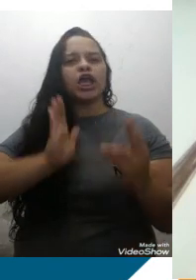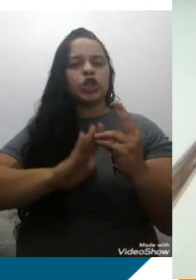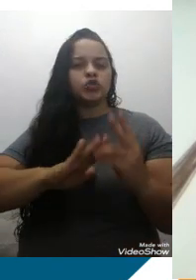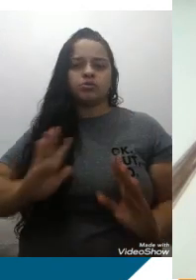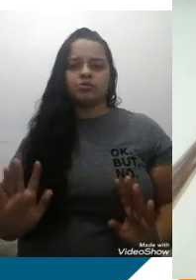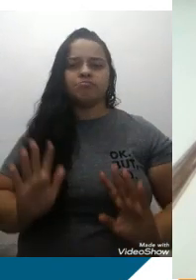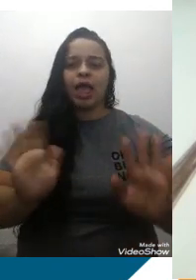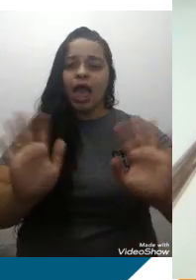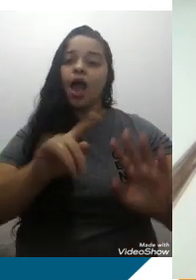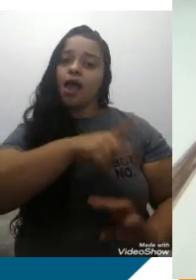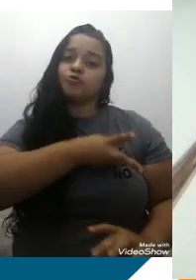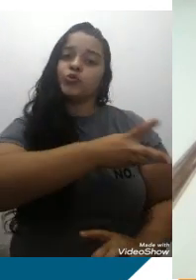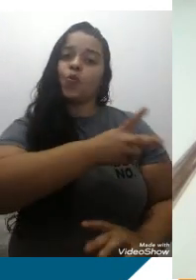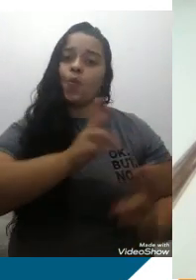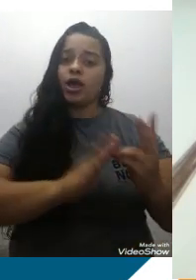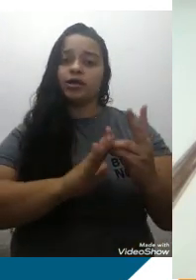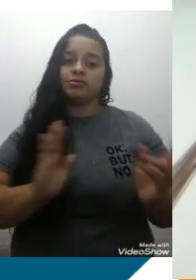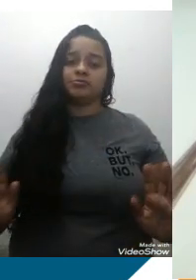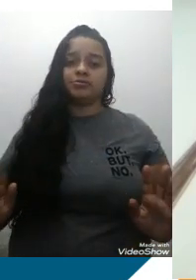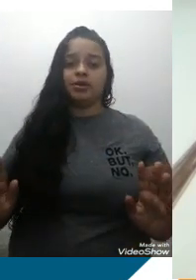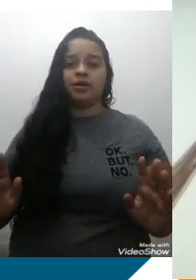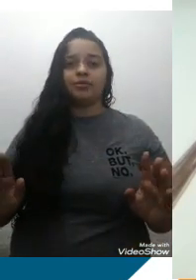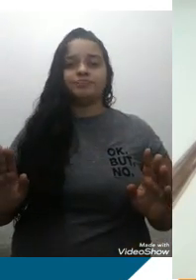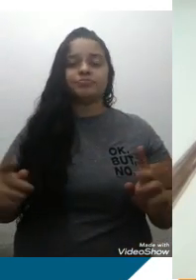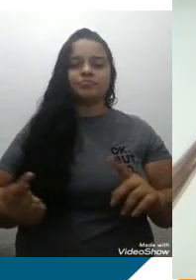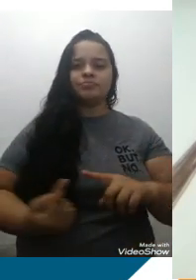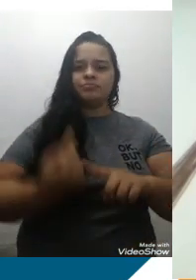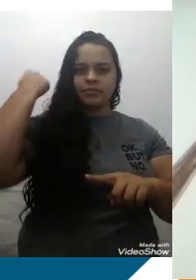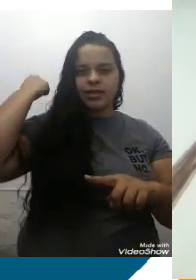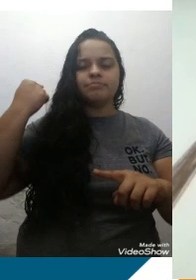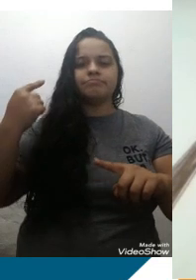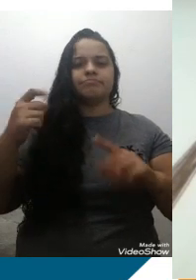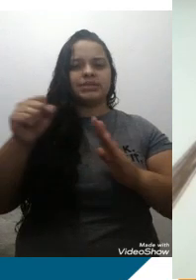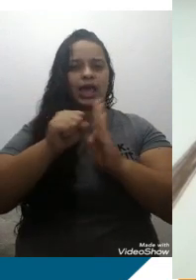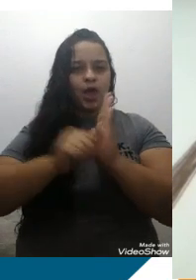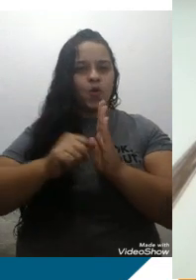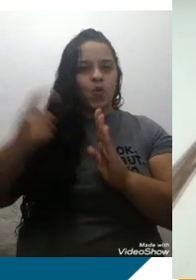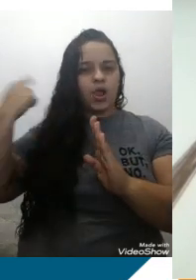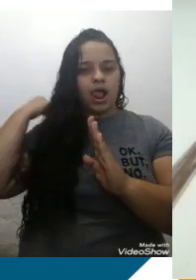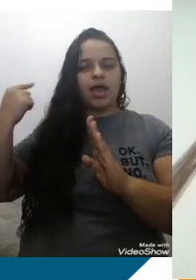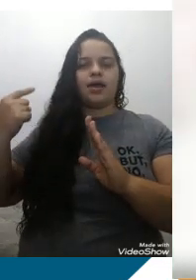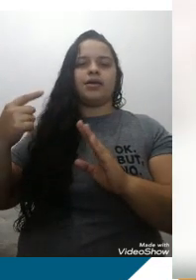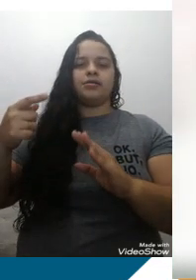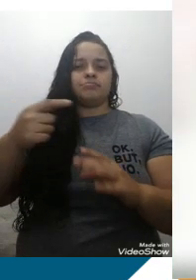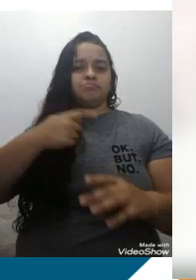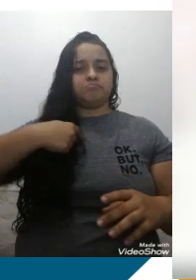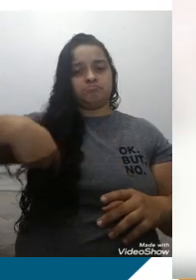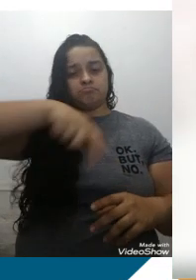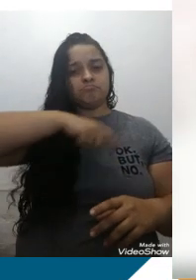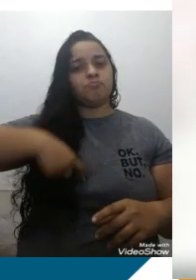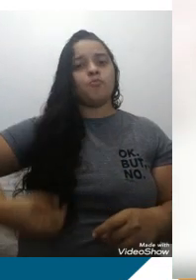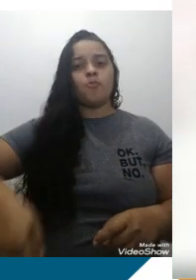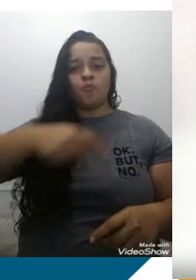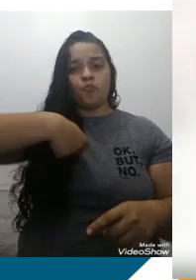em 1822, quando o território se tornou, pelo menos formalmente, um país independente? É claro que não, muita